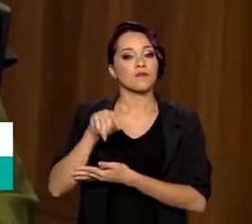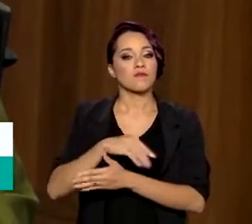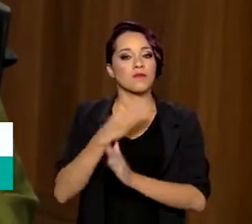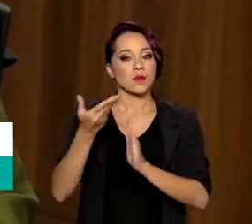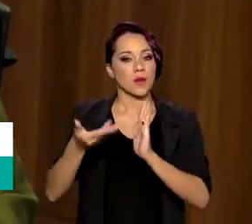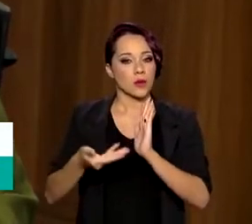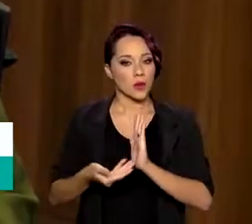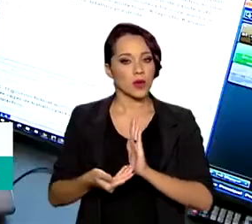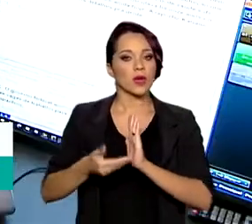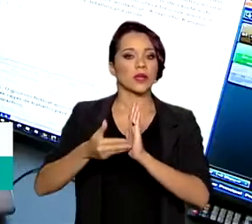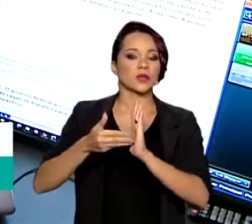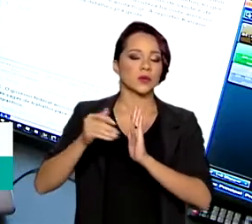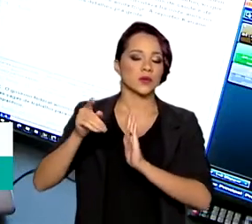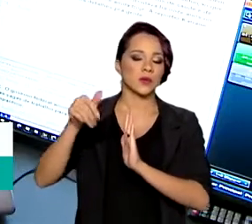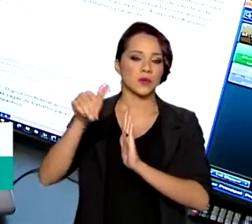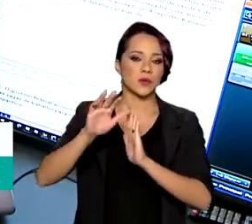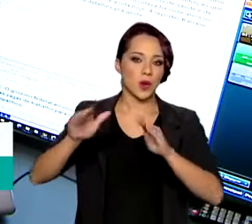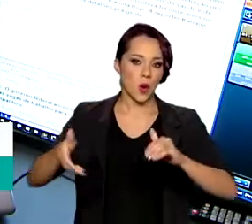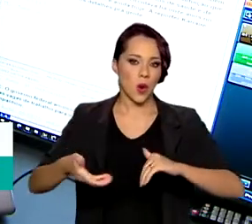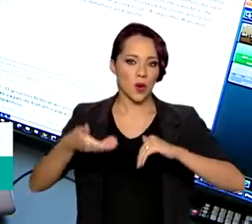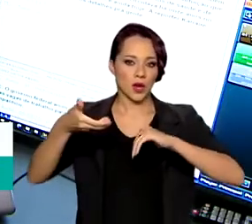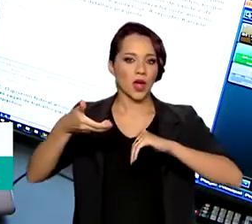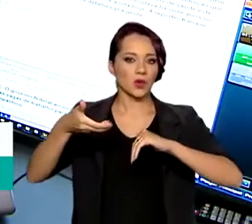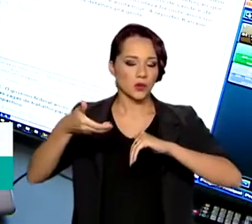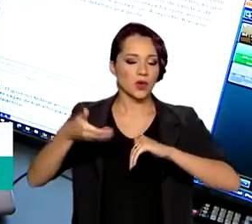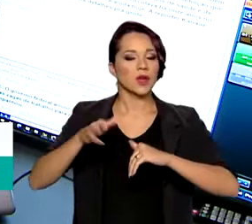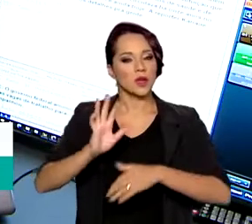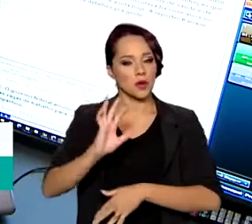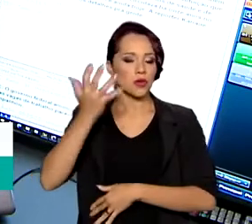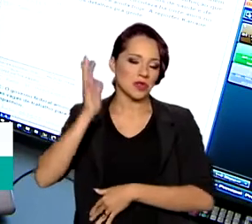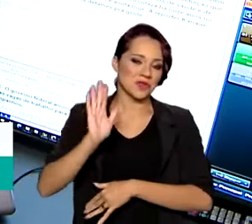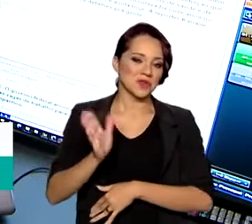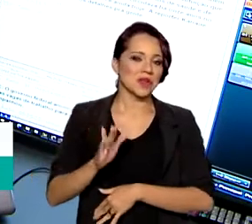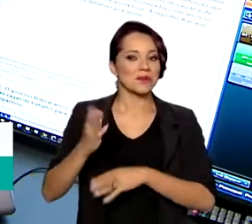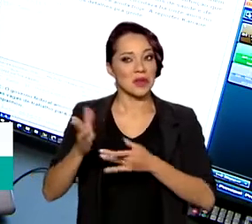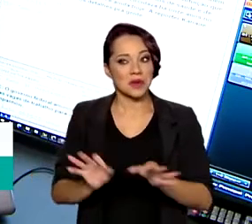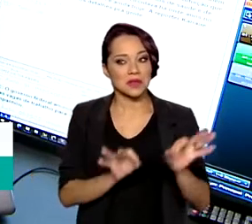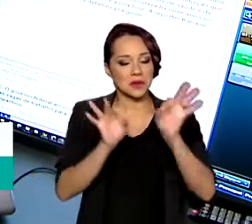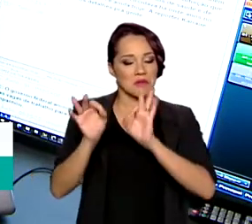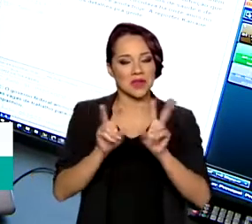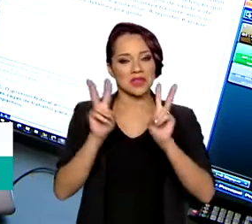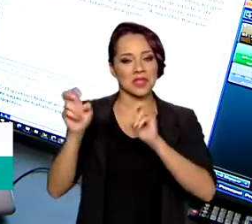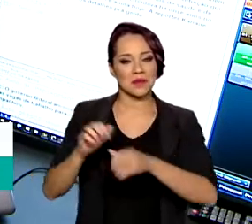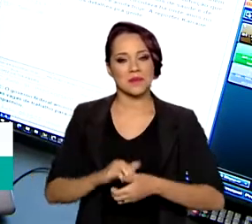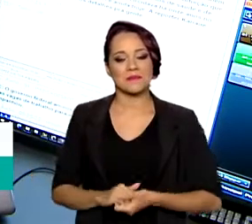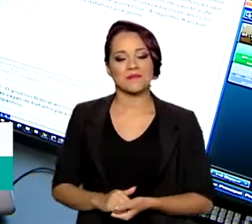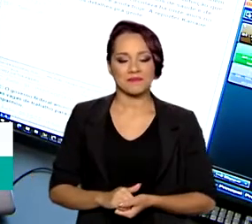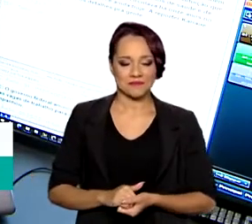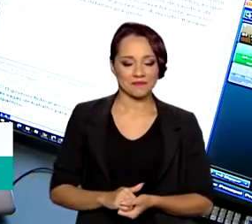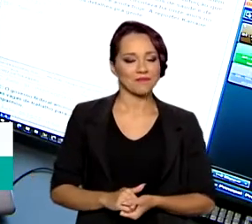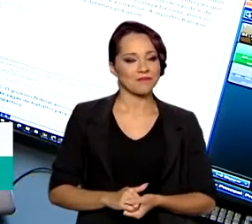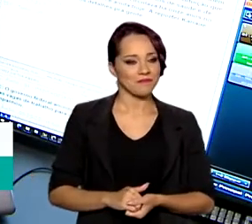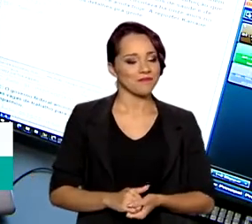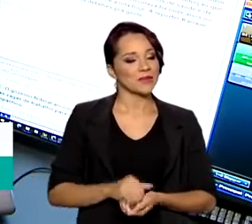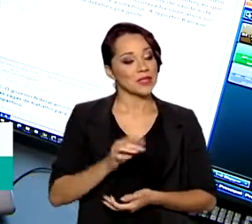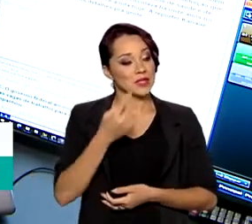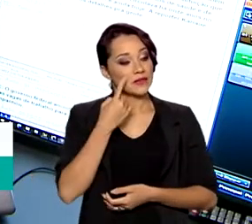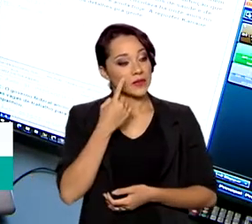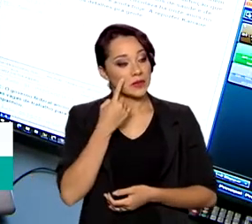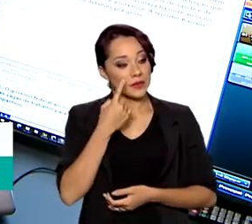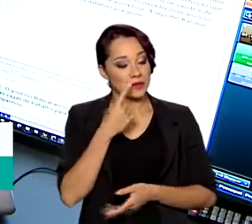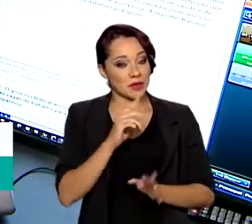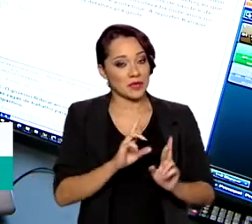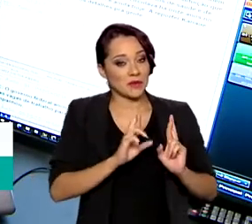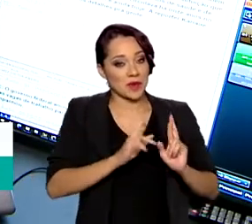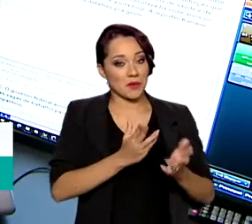pelo Congresso Nacional, né? O que aconteceu, e a gente segue acompanhando esse assunto, né, Miguelzinho, Monique? Vamos ver se